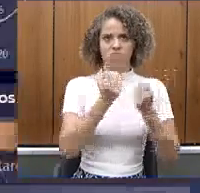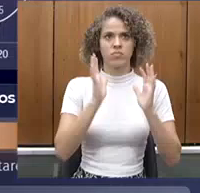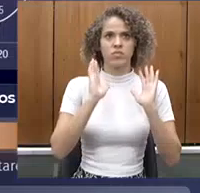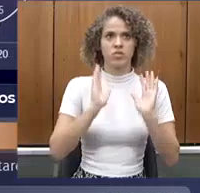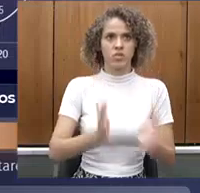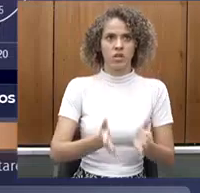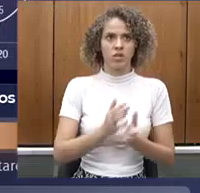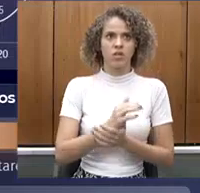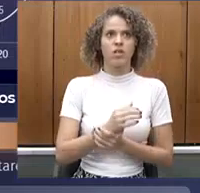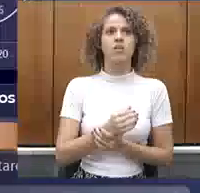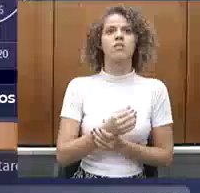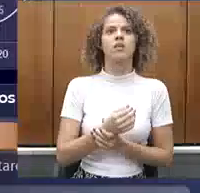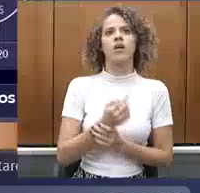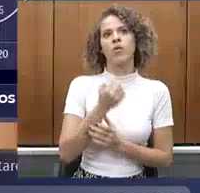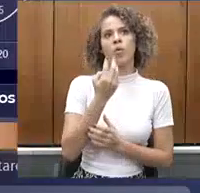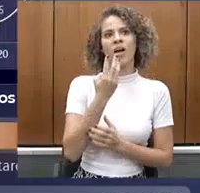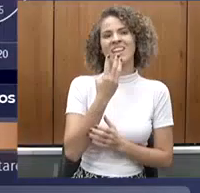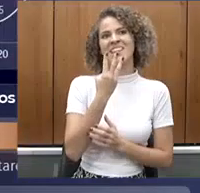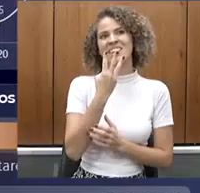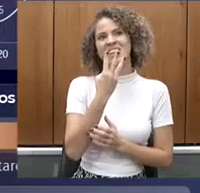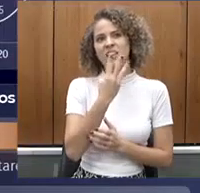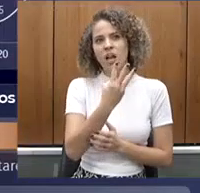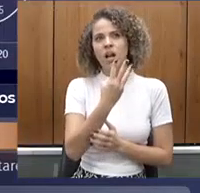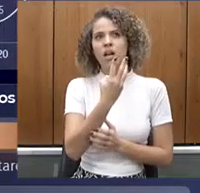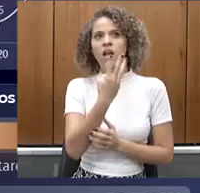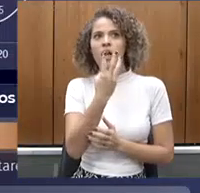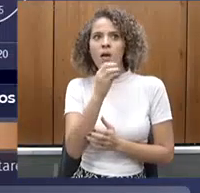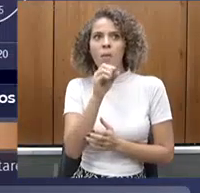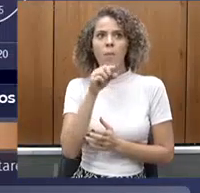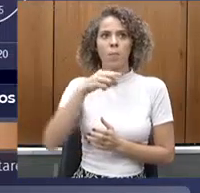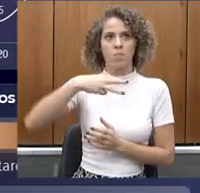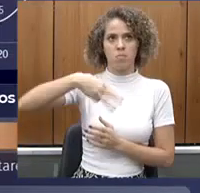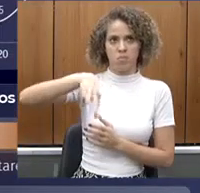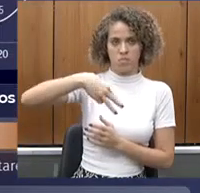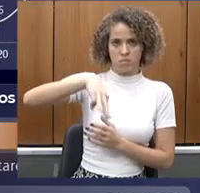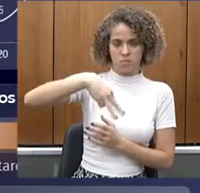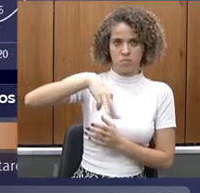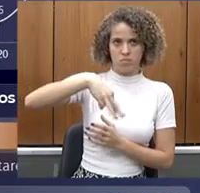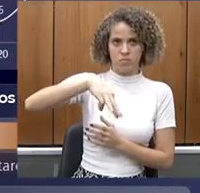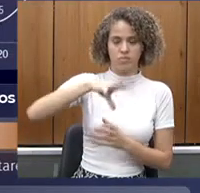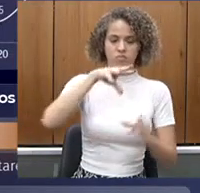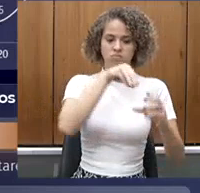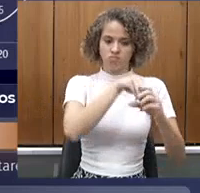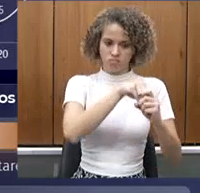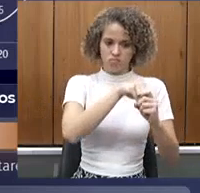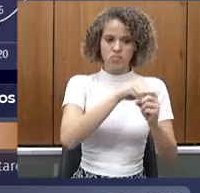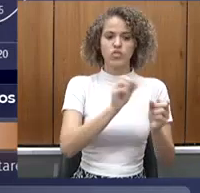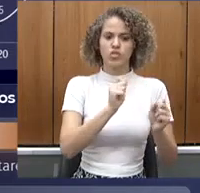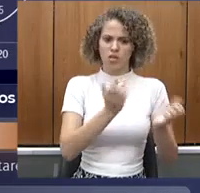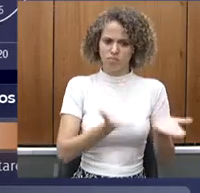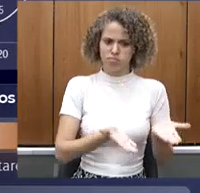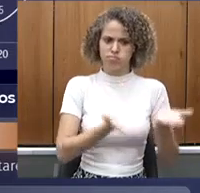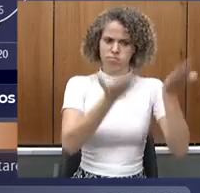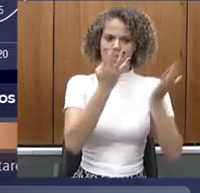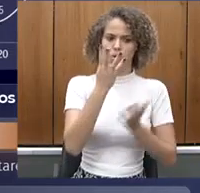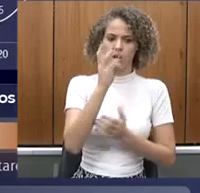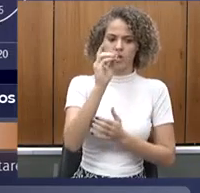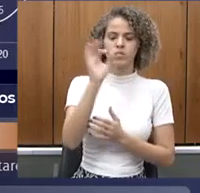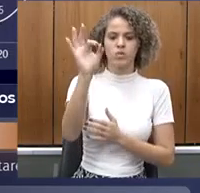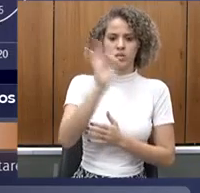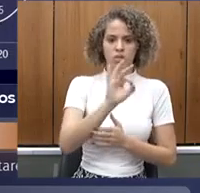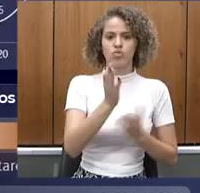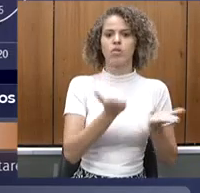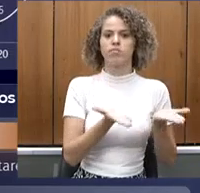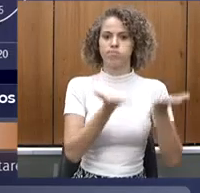330 milhões de em viaturas viaturas né Todos sabem o preço subiu demais mais de 40% em alguns casos